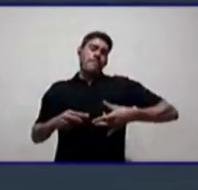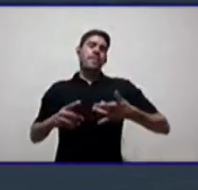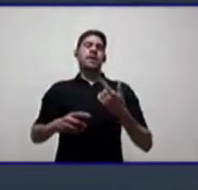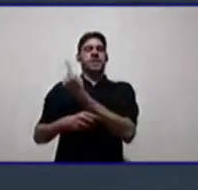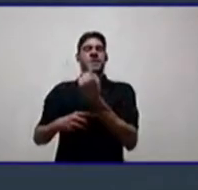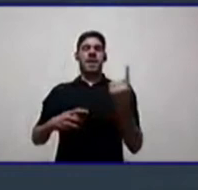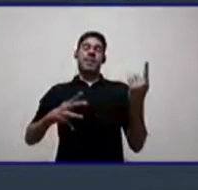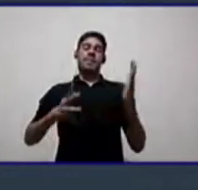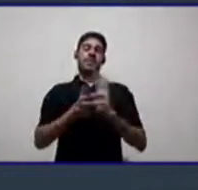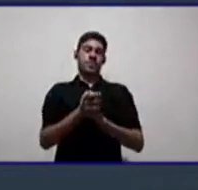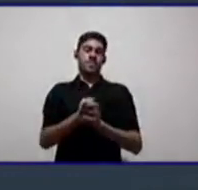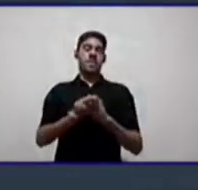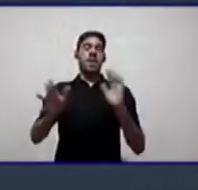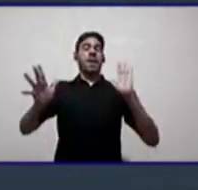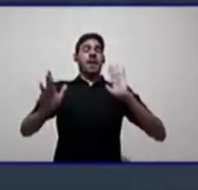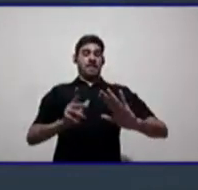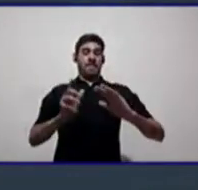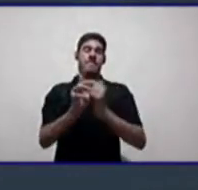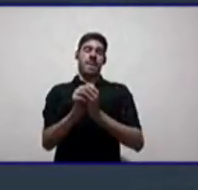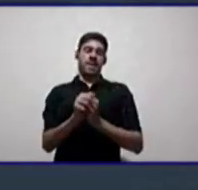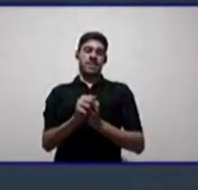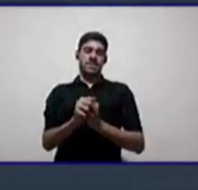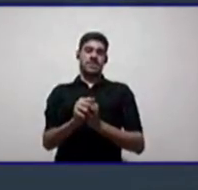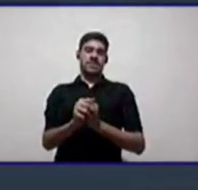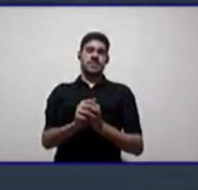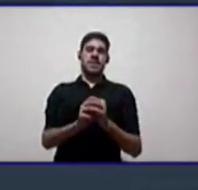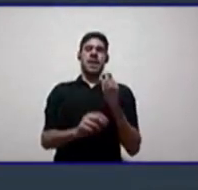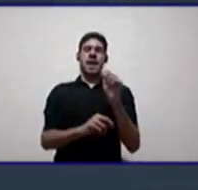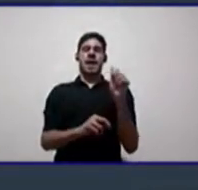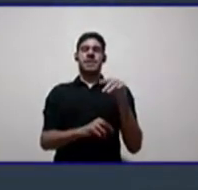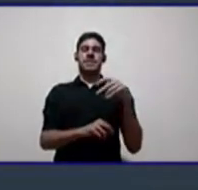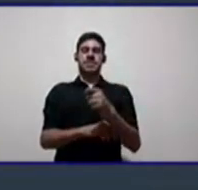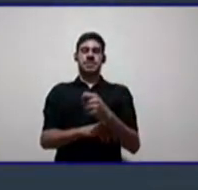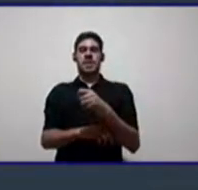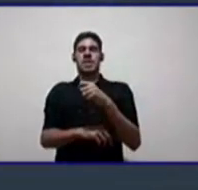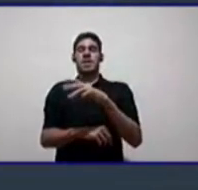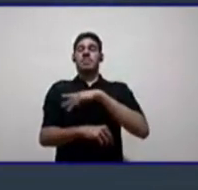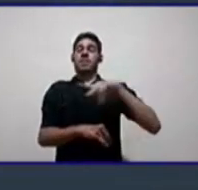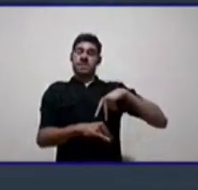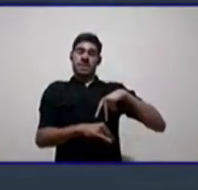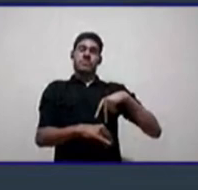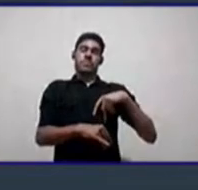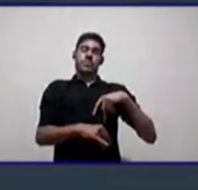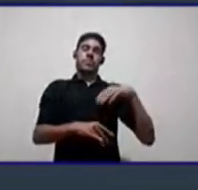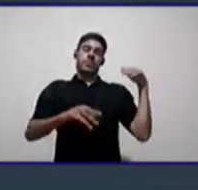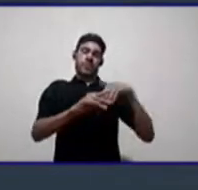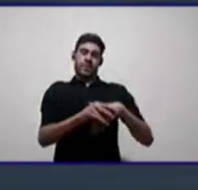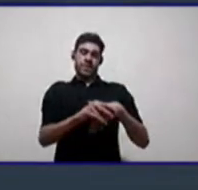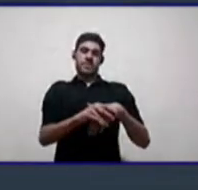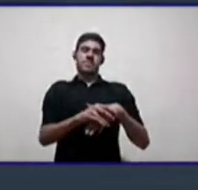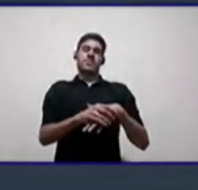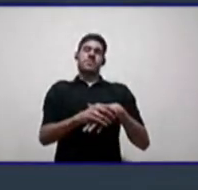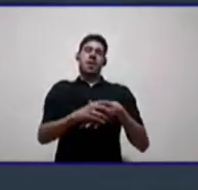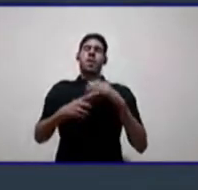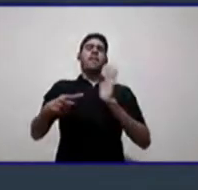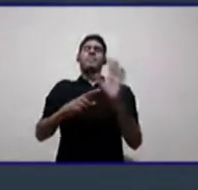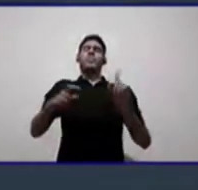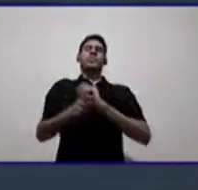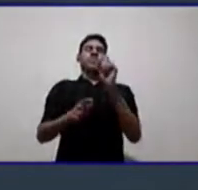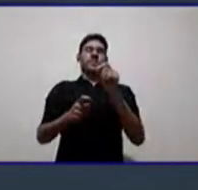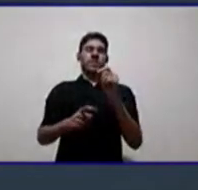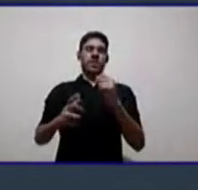em cada uma delas, mas aqui, tanto a ZEPA quanto o Ministério Público Eleitoral demonstraram que não só